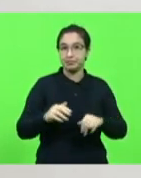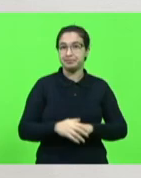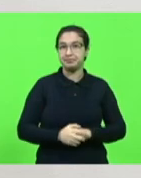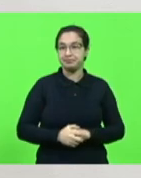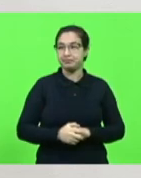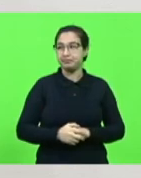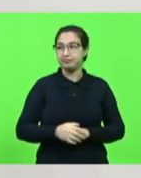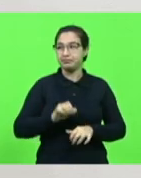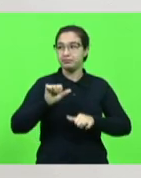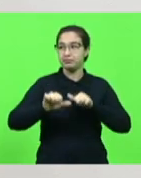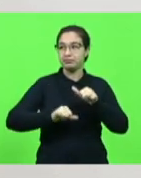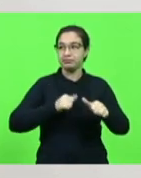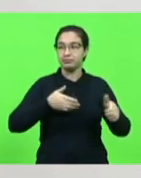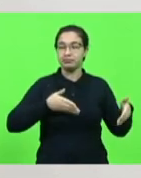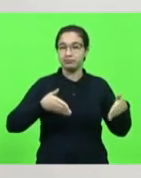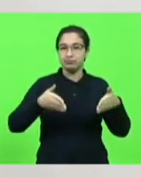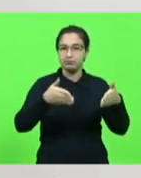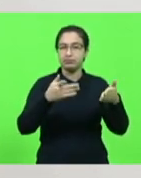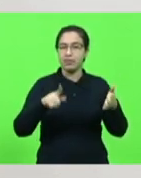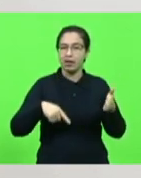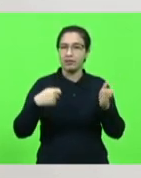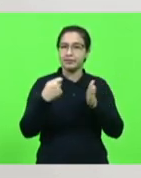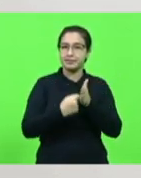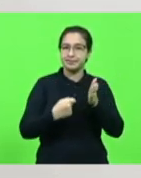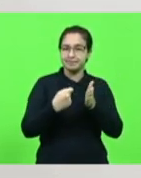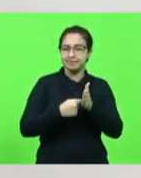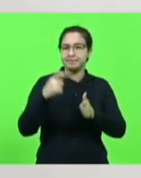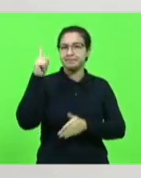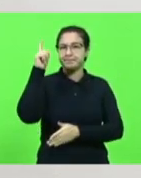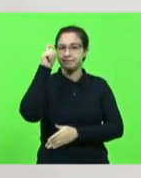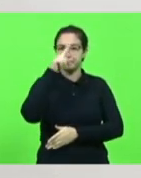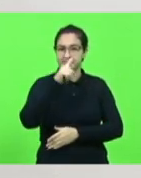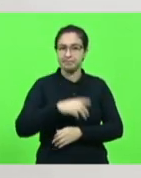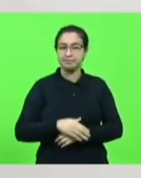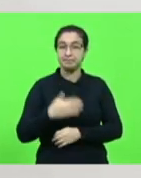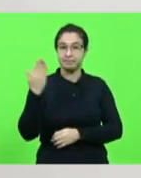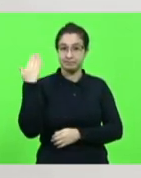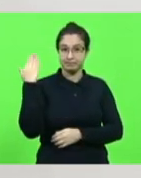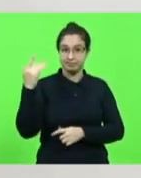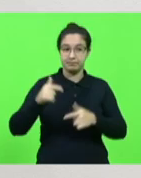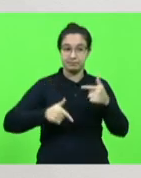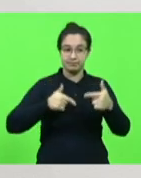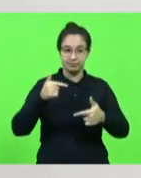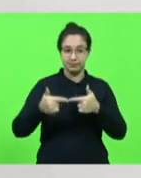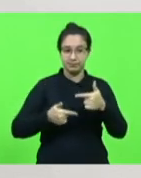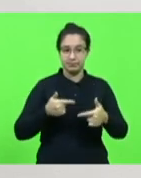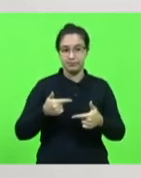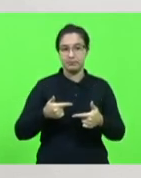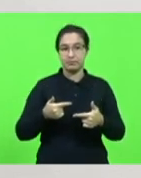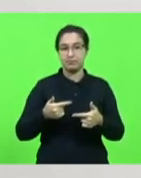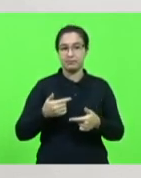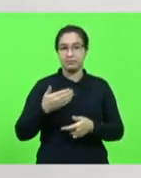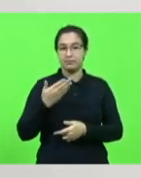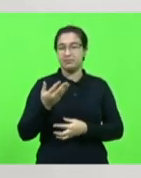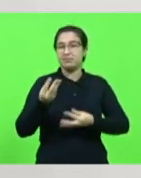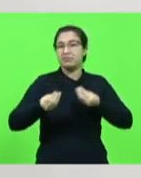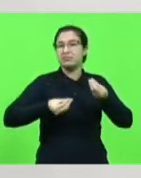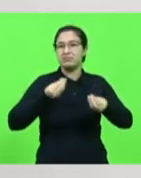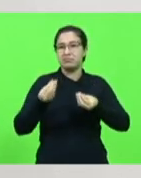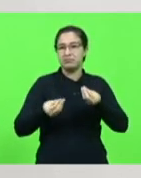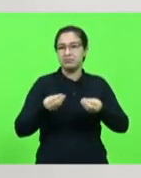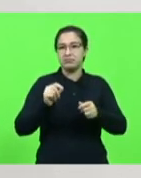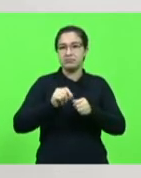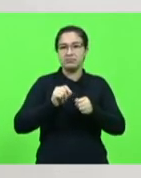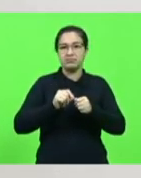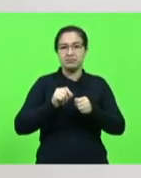estrada, foi uma batalha árdua, difícil, os trabalhos que teve no passado foi paliativo, não foi feito um enroncamento,